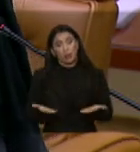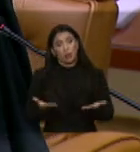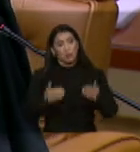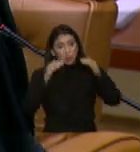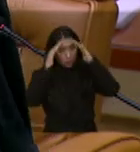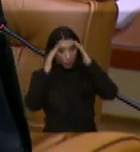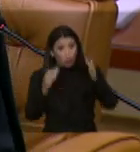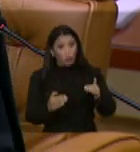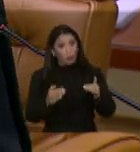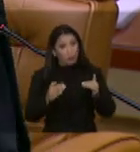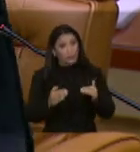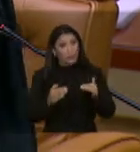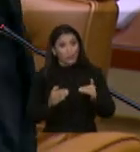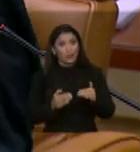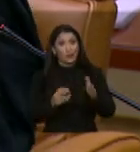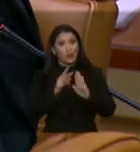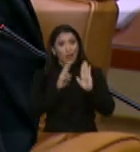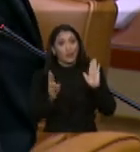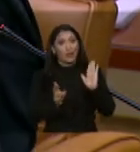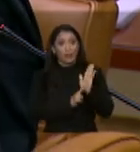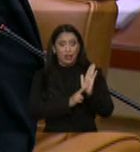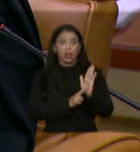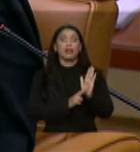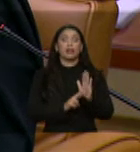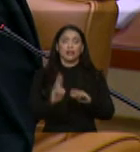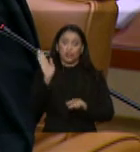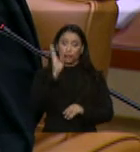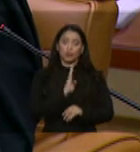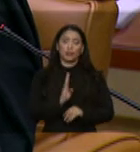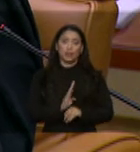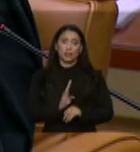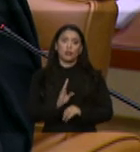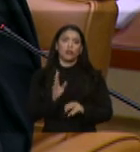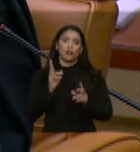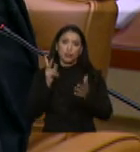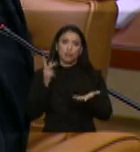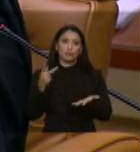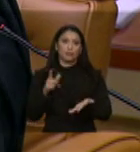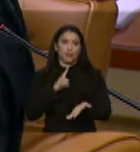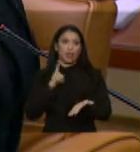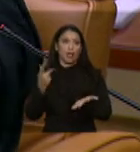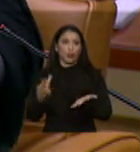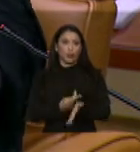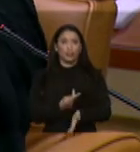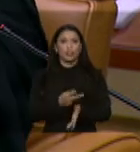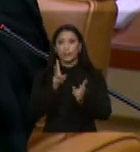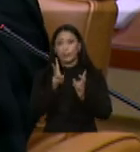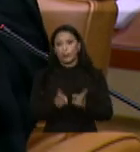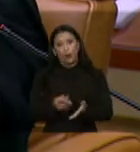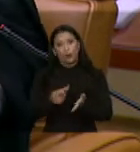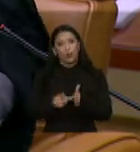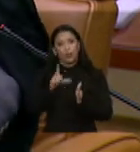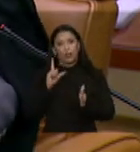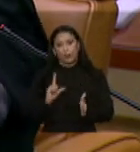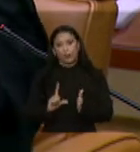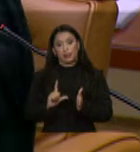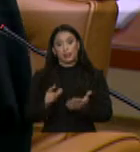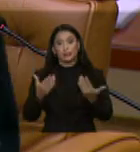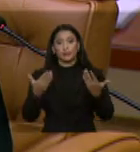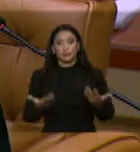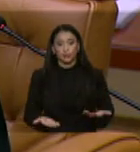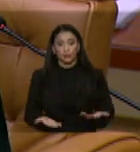submetendo a legislação é brasileira como é desde o início deveria é todos se submeterem então